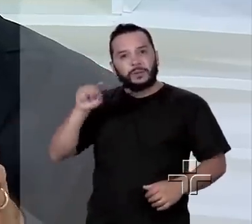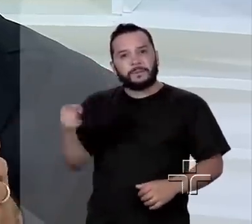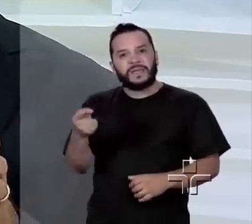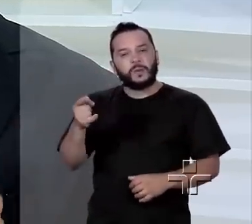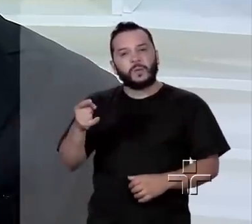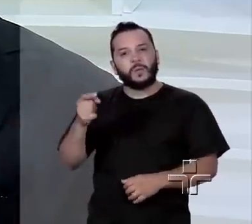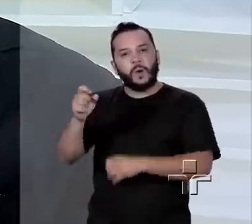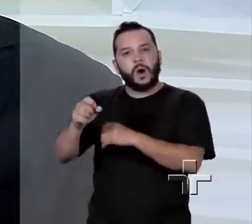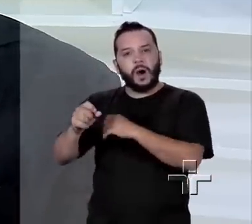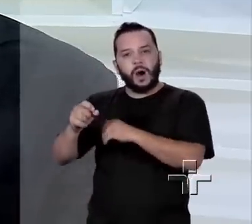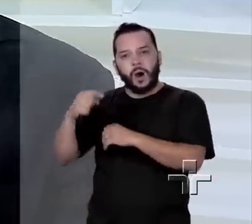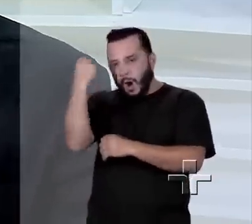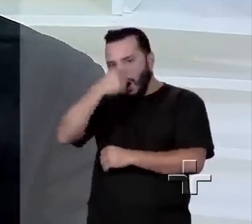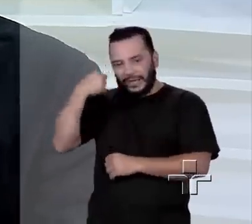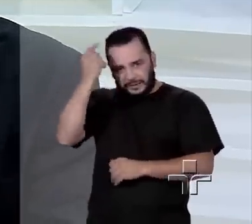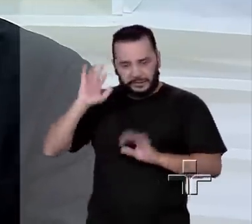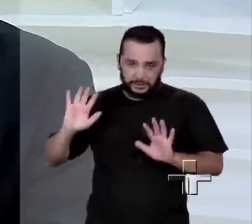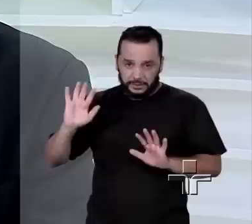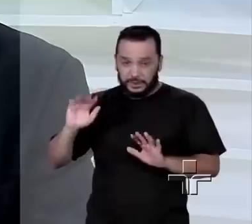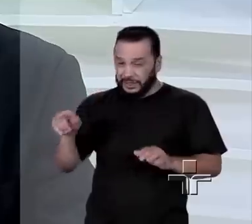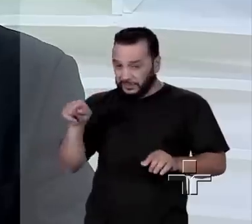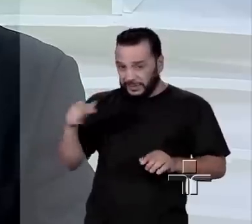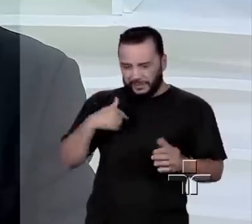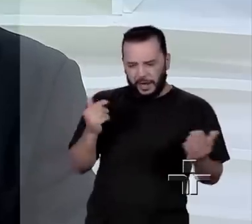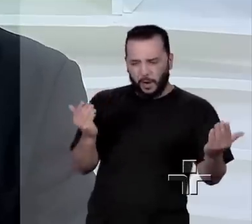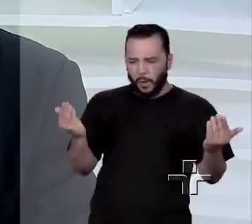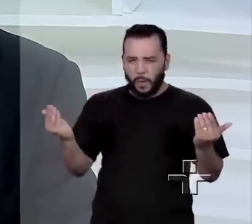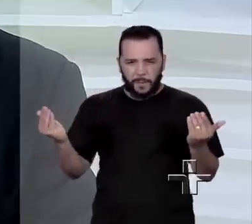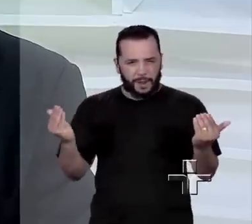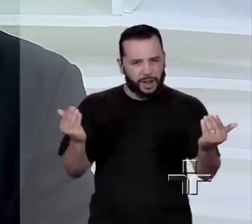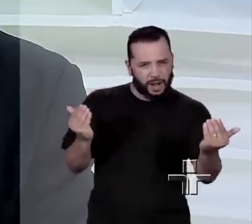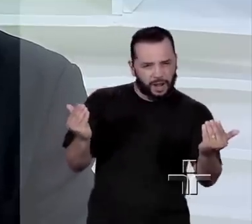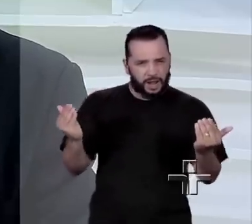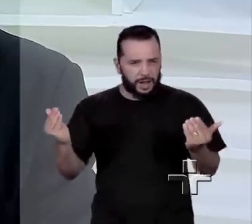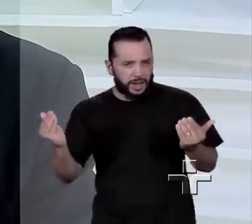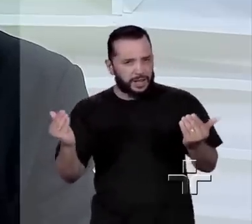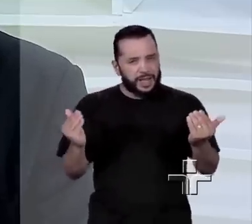no momento que você vai cotejar situações absolutamente